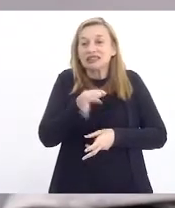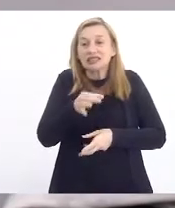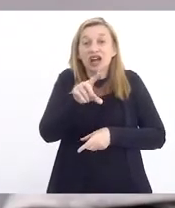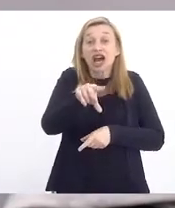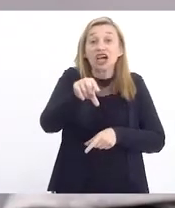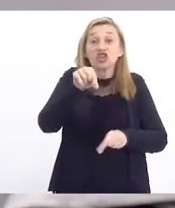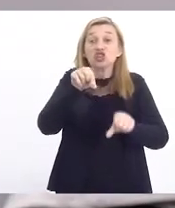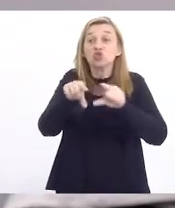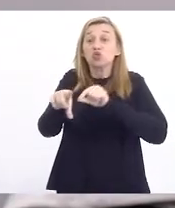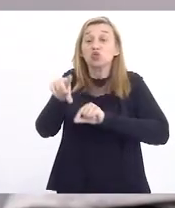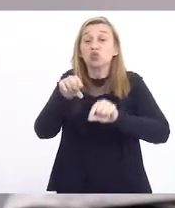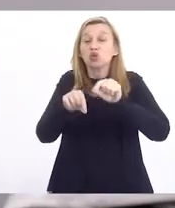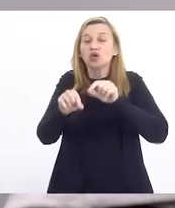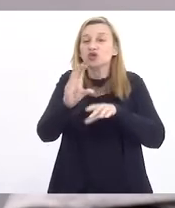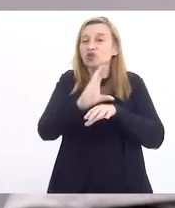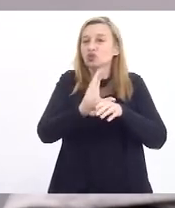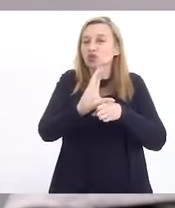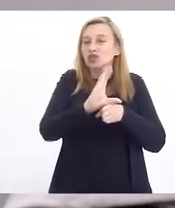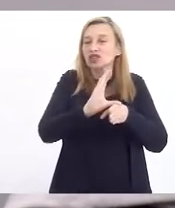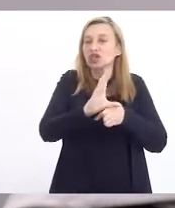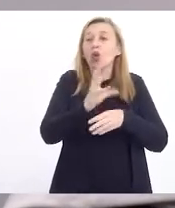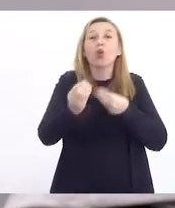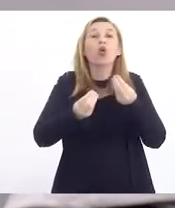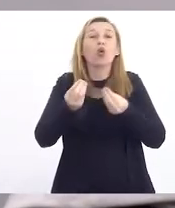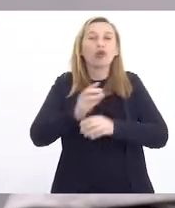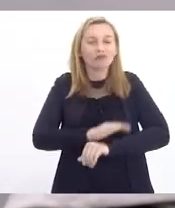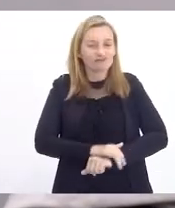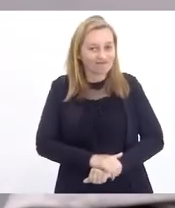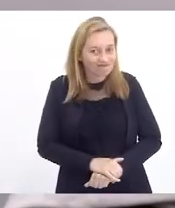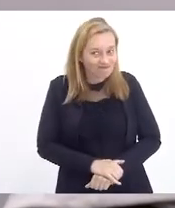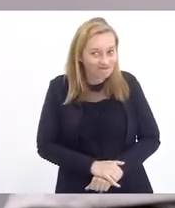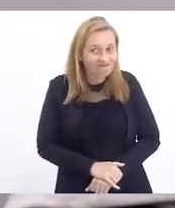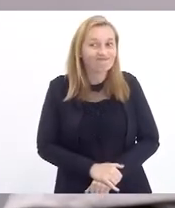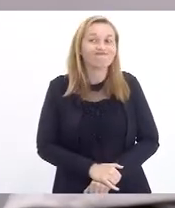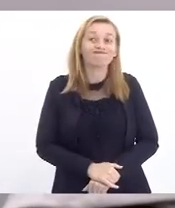dos conselheiros. A escolha dos conselheiros.